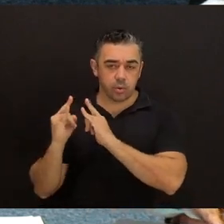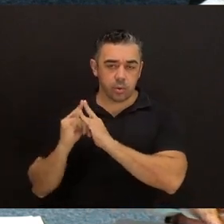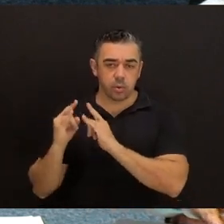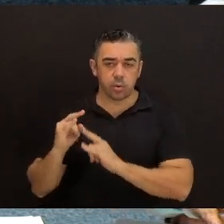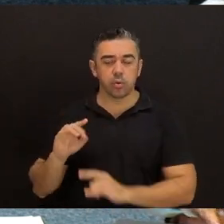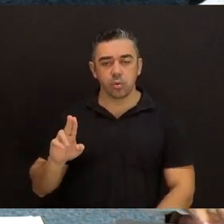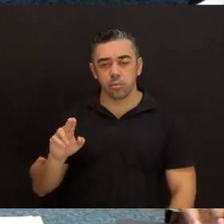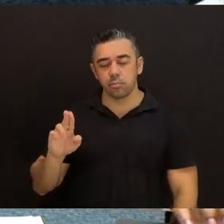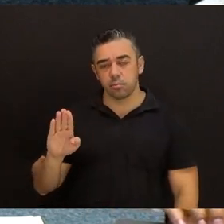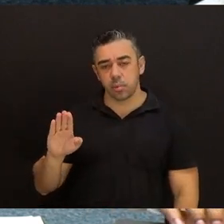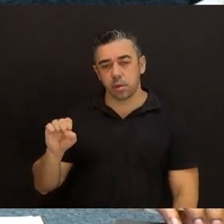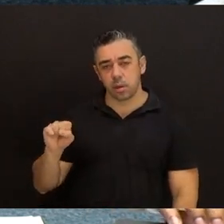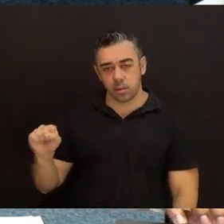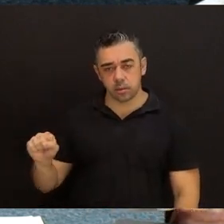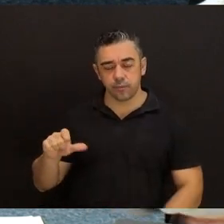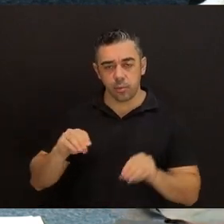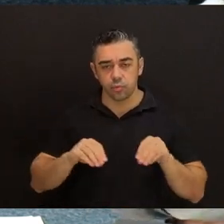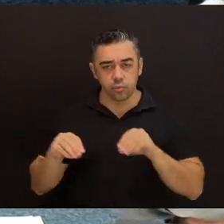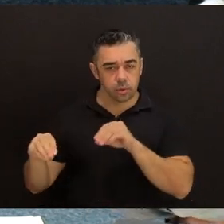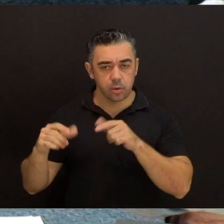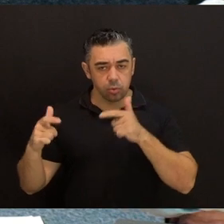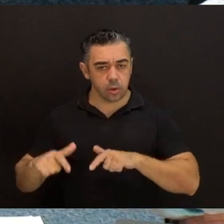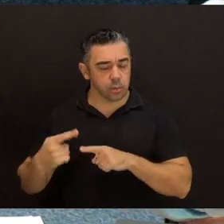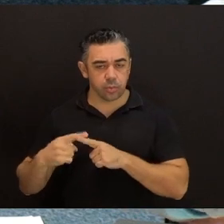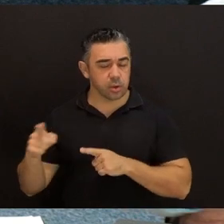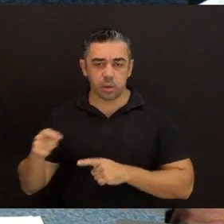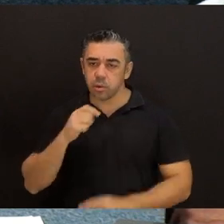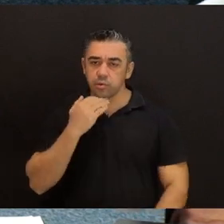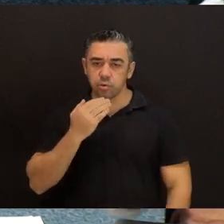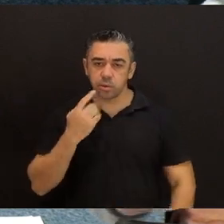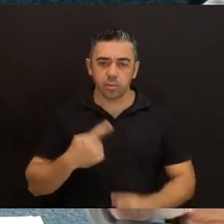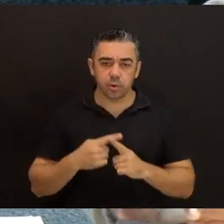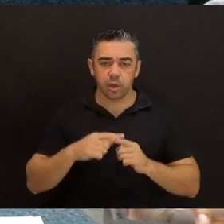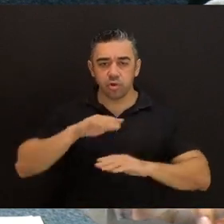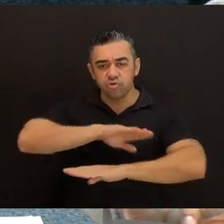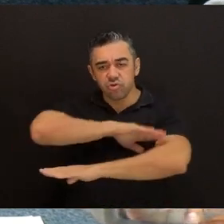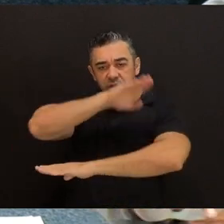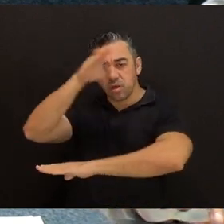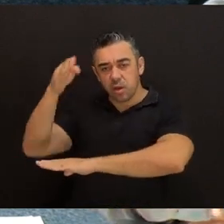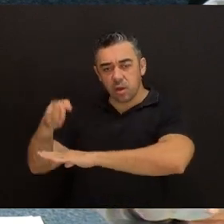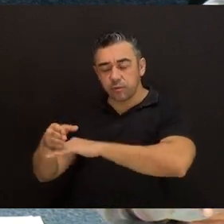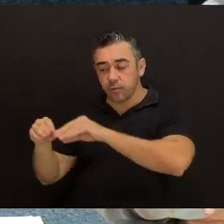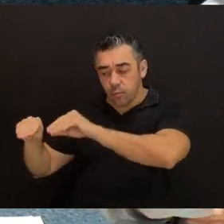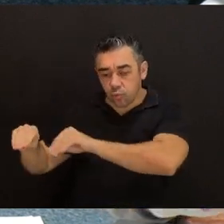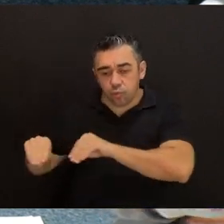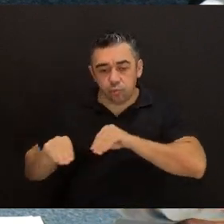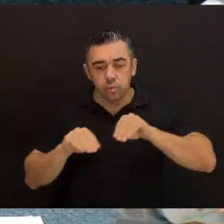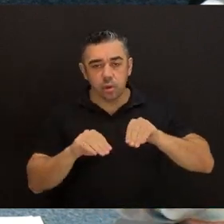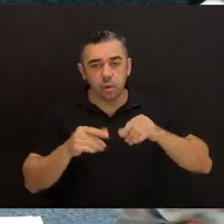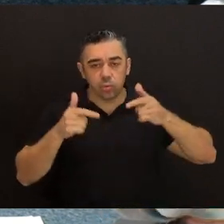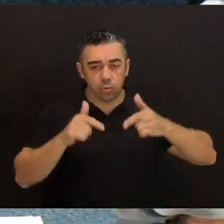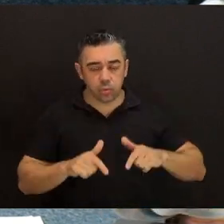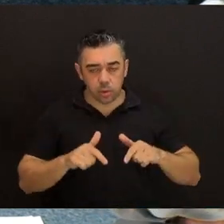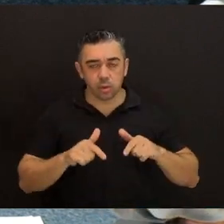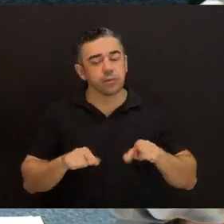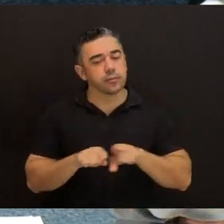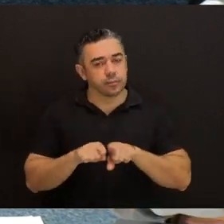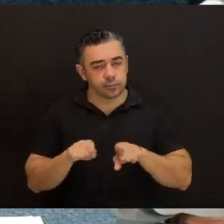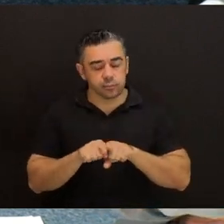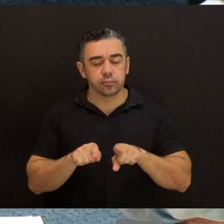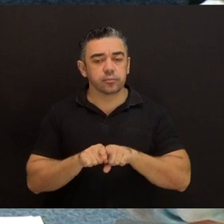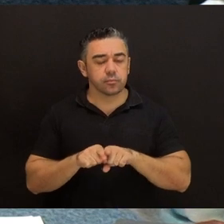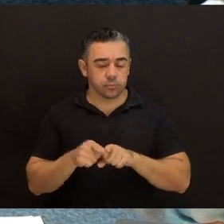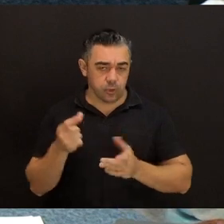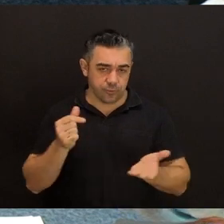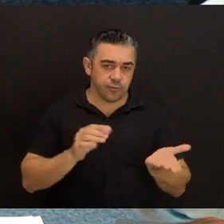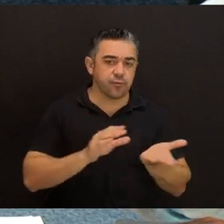ser trocada de lugar né porque ali já não cabe mais por conta do ginásio ela vai ser removida por um outro local e também vai ser feito um grande